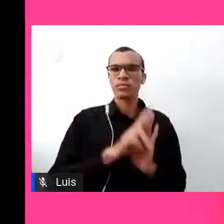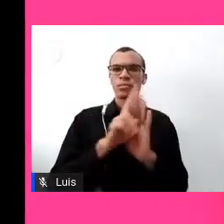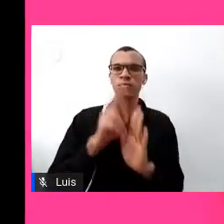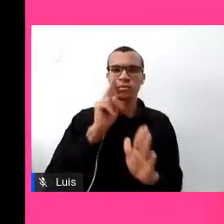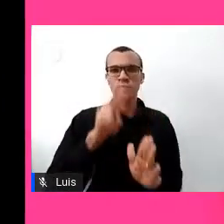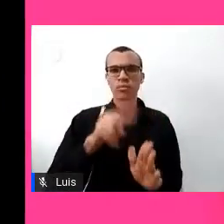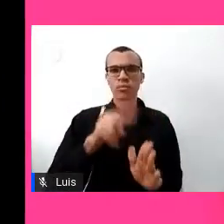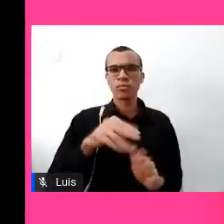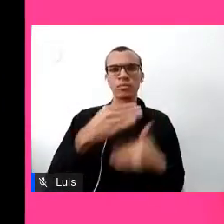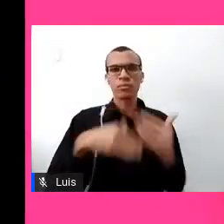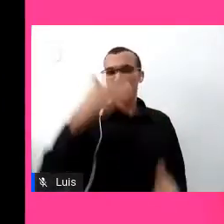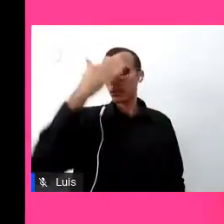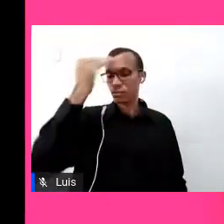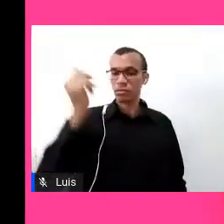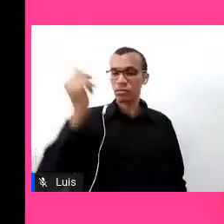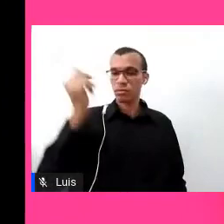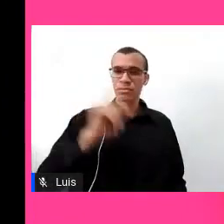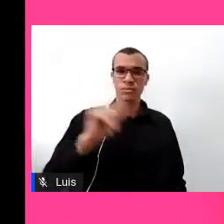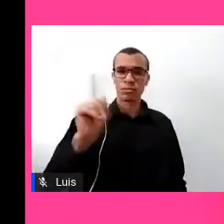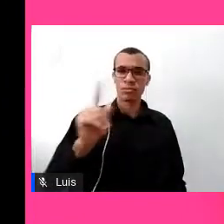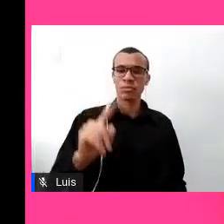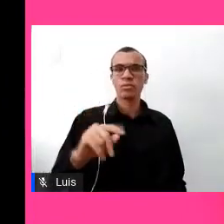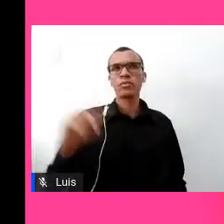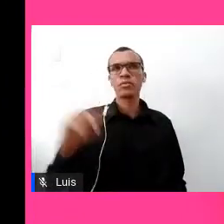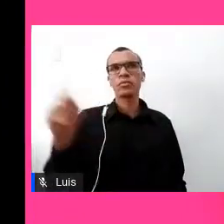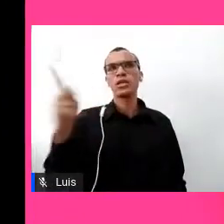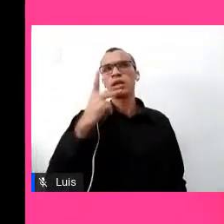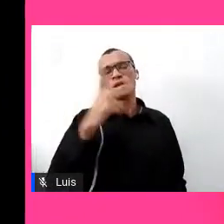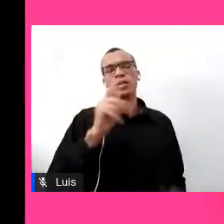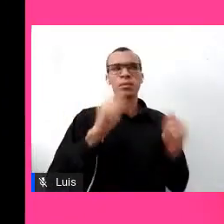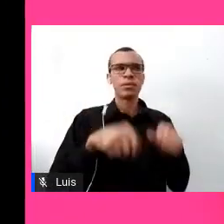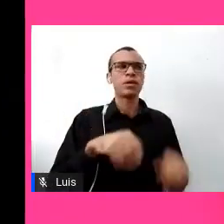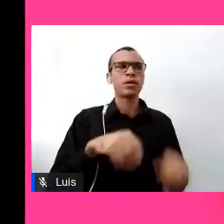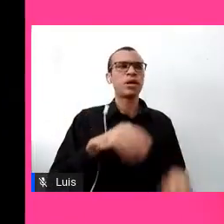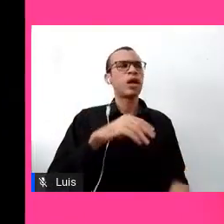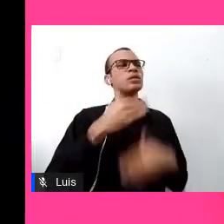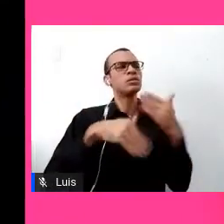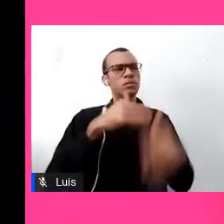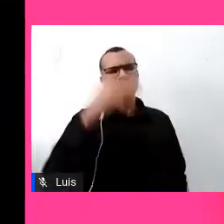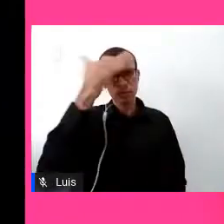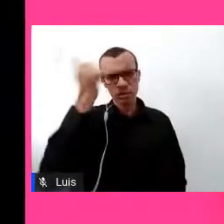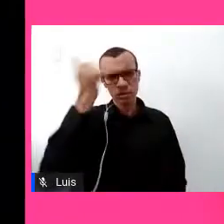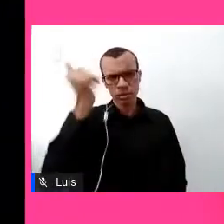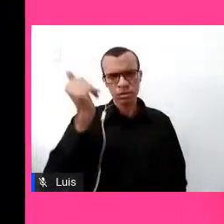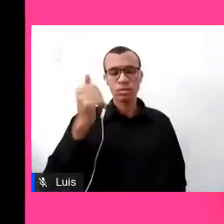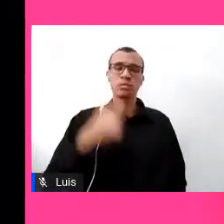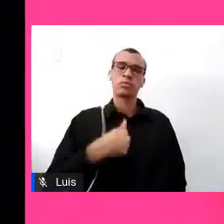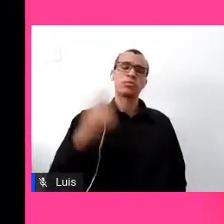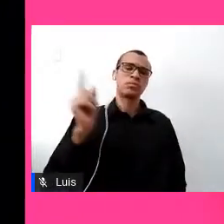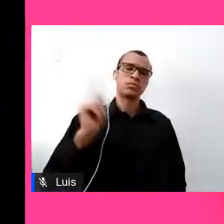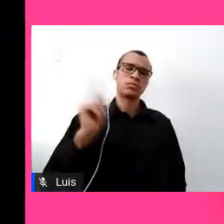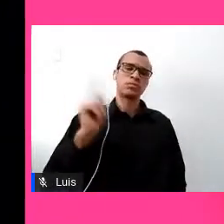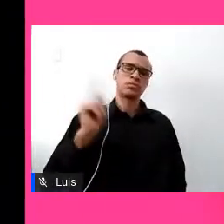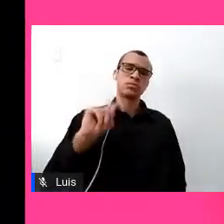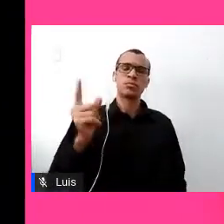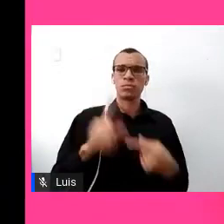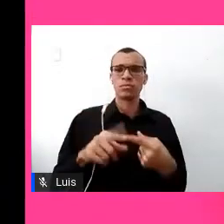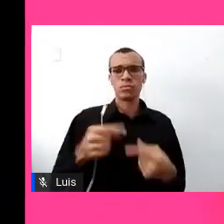depois. Aí alguém pode dizer, mas você vai esquecer isso depois? Na verdade, não. Porque, como eu falei,